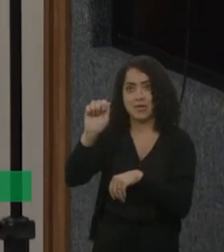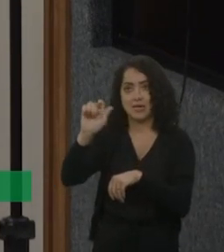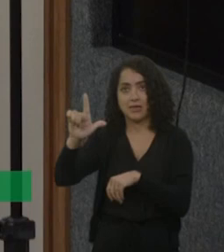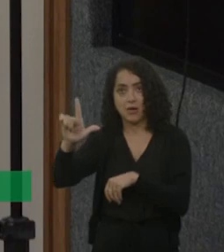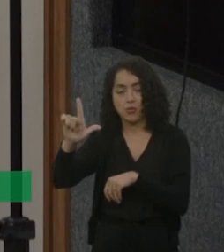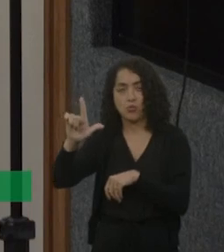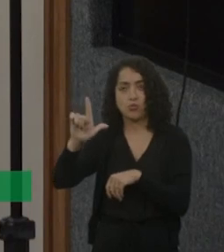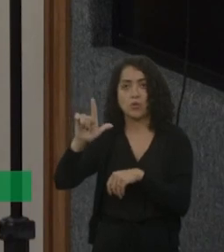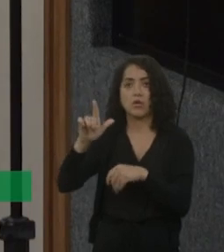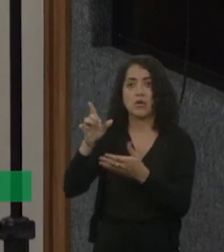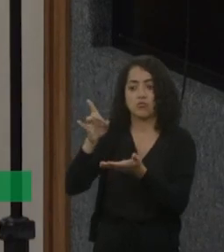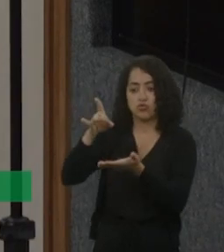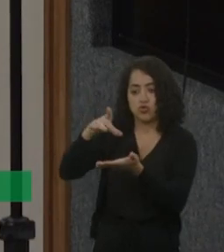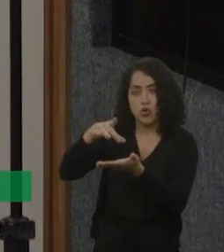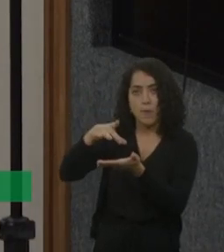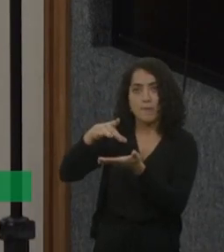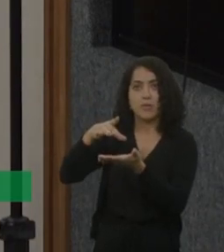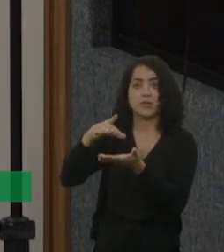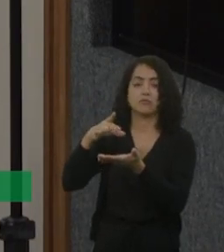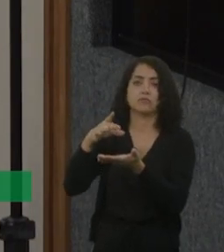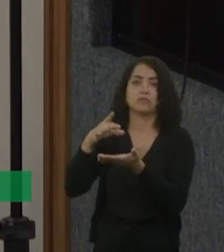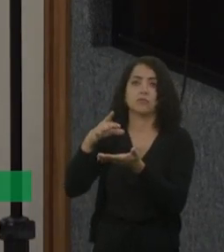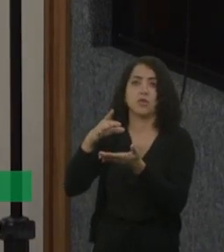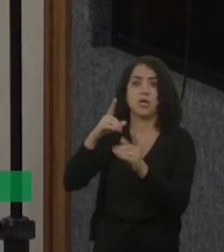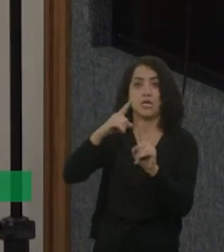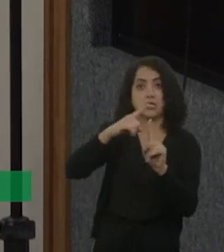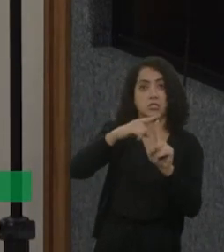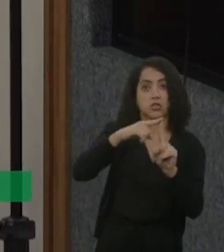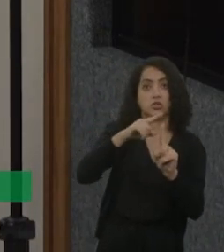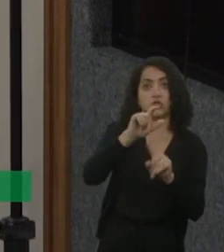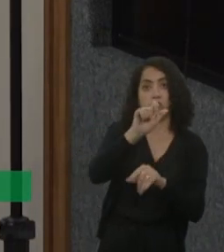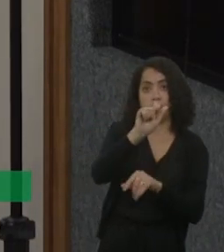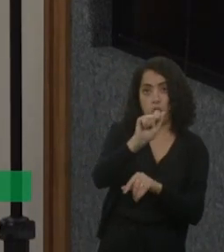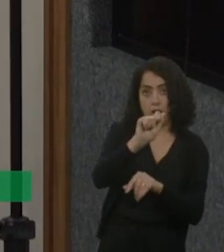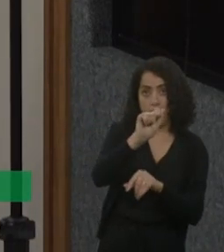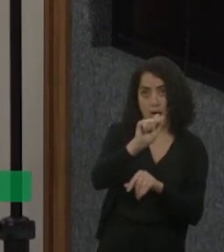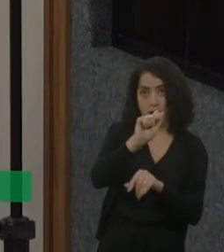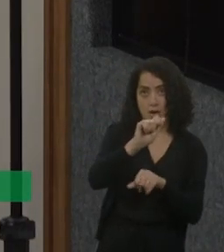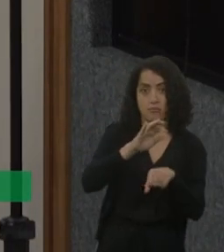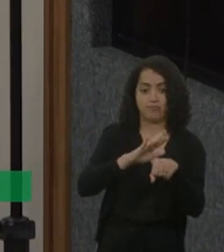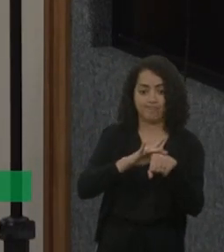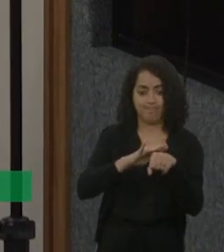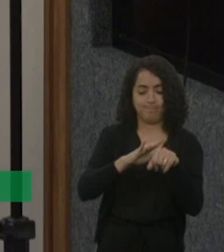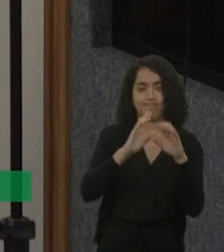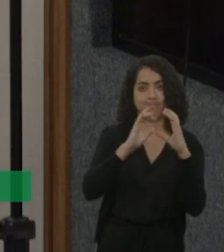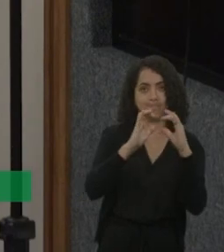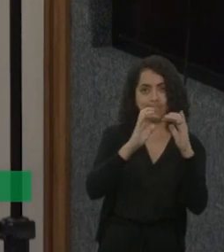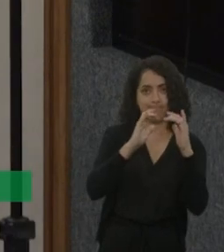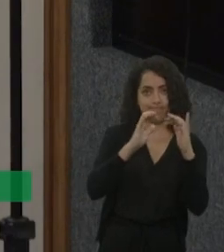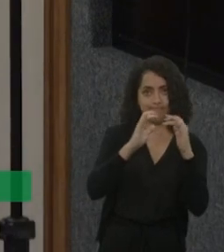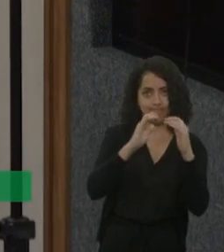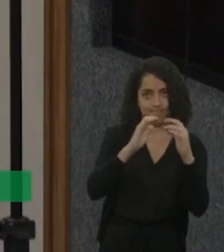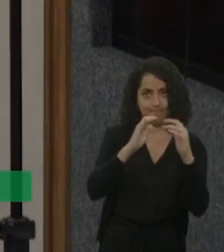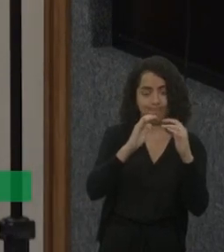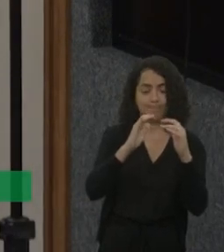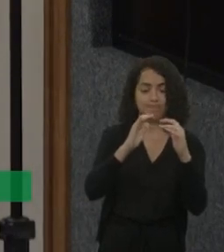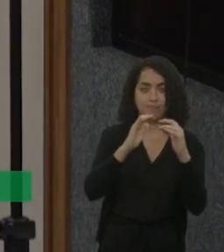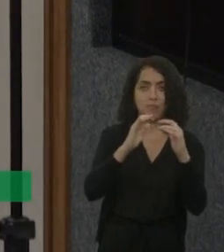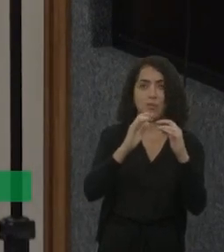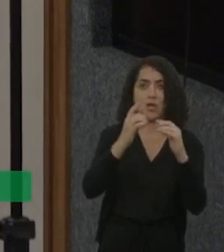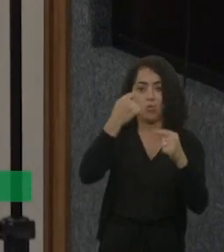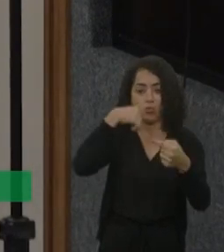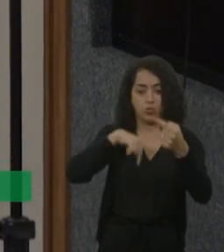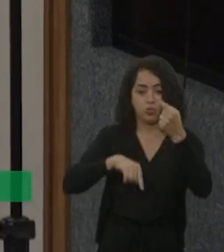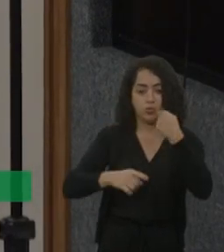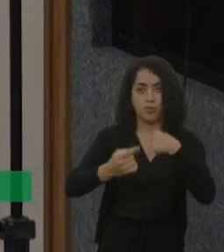por isso que eu tenho o Niemann-Pick tipo A, que dá doença neurológica. Porque no metabolismo do